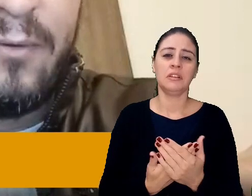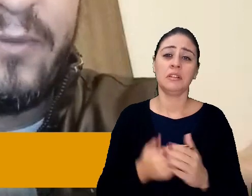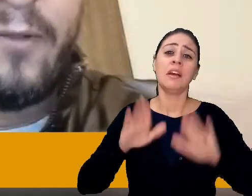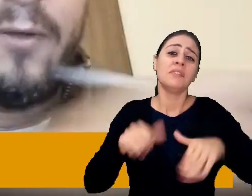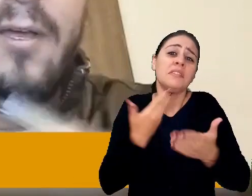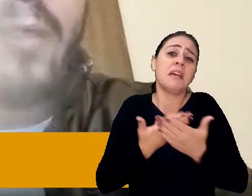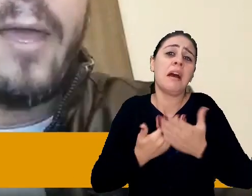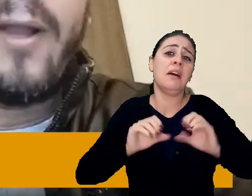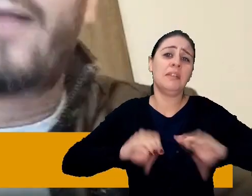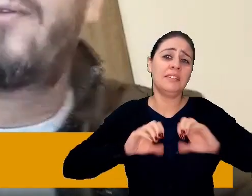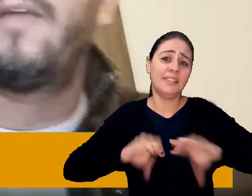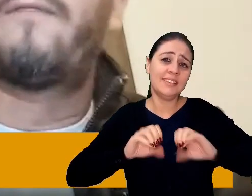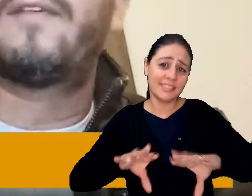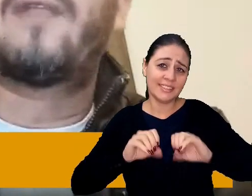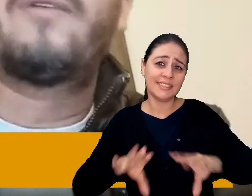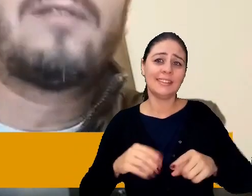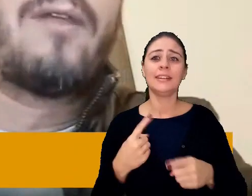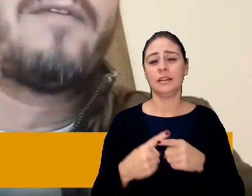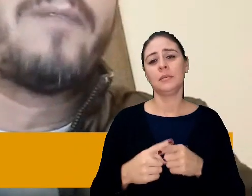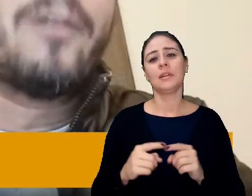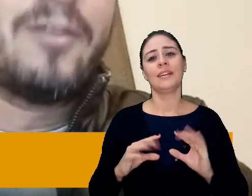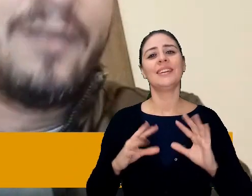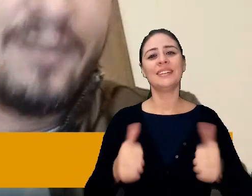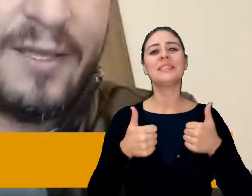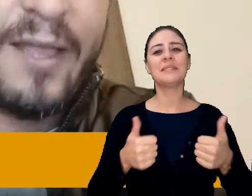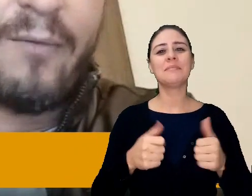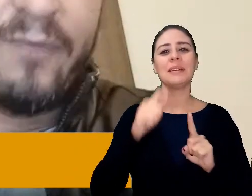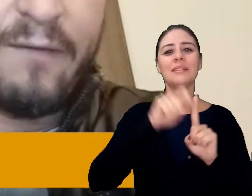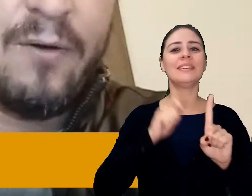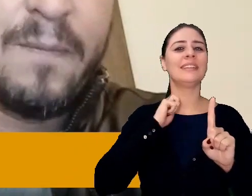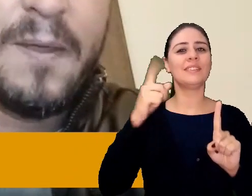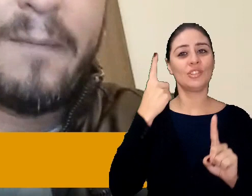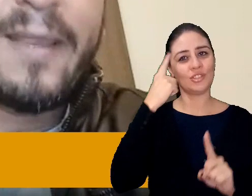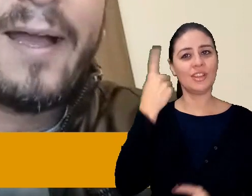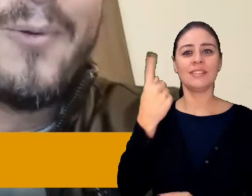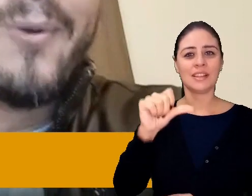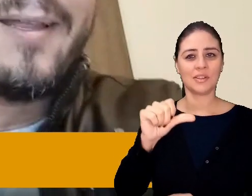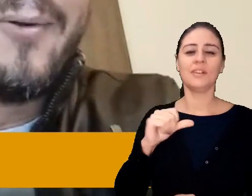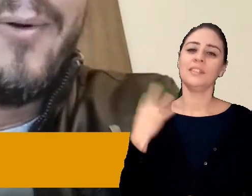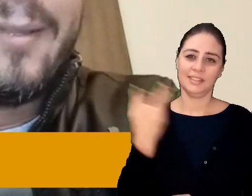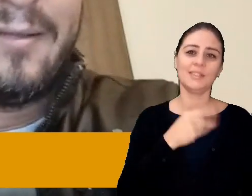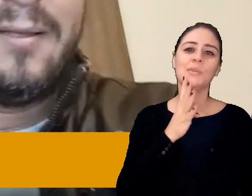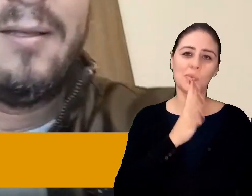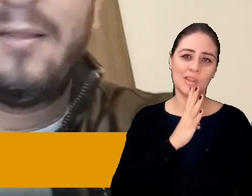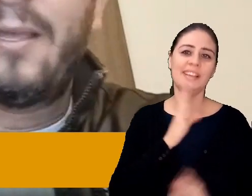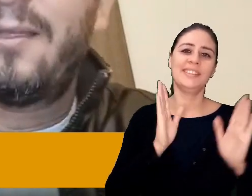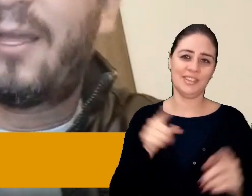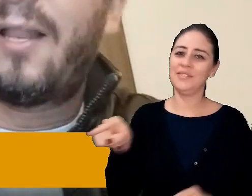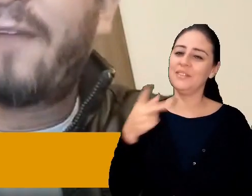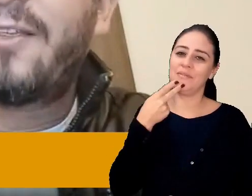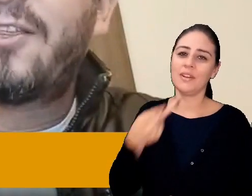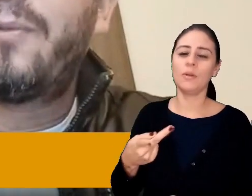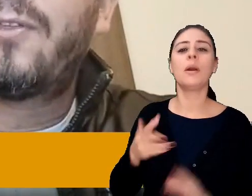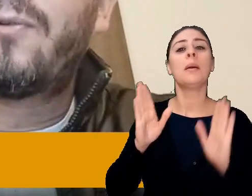como você falou, que agora tá, tudo bem, vai fazer aquela coisa do 19 de abril que a gente já conhecia, né, como você falou, mas daí cai no outra coisa, né, que é